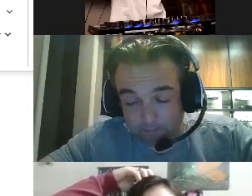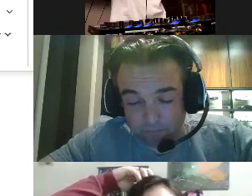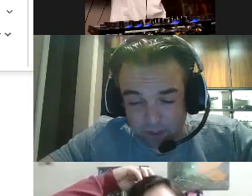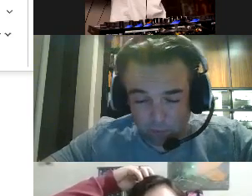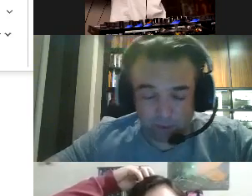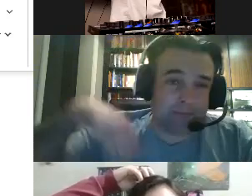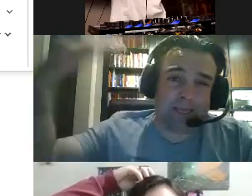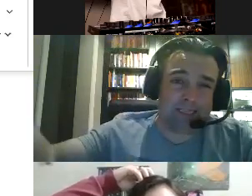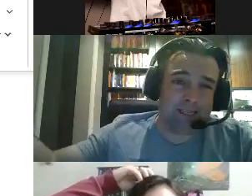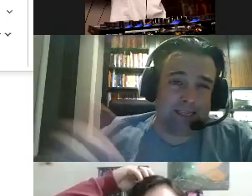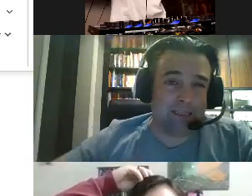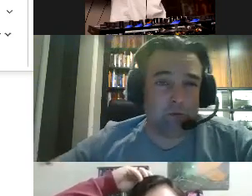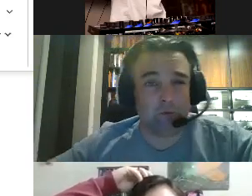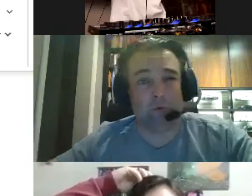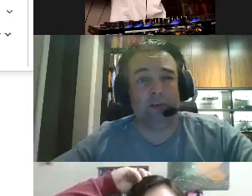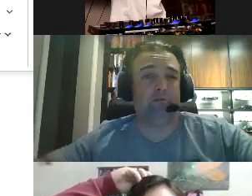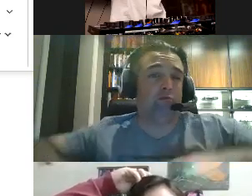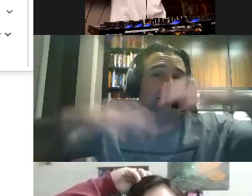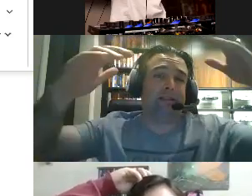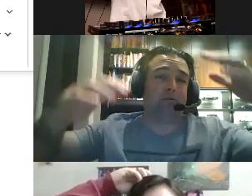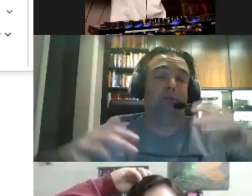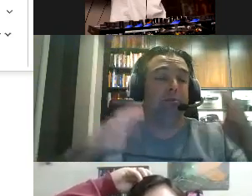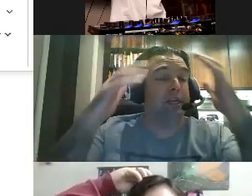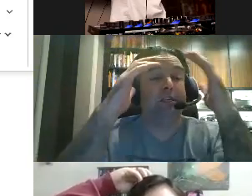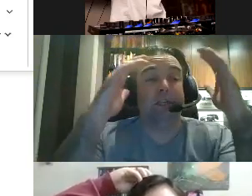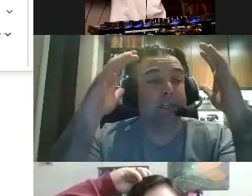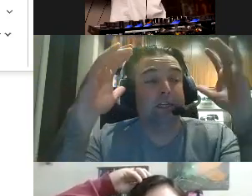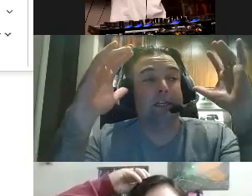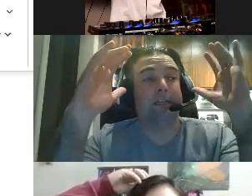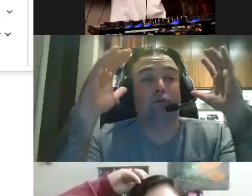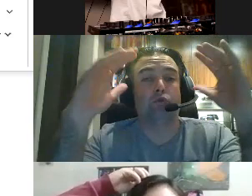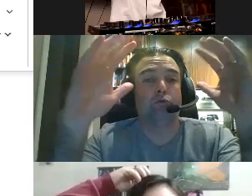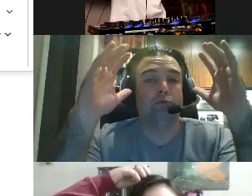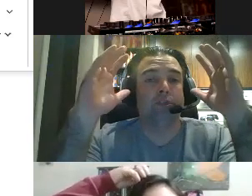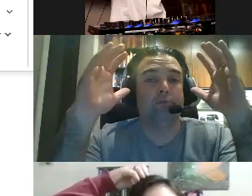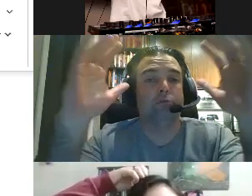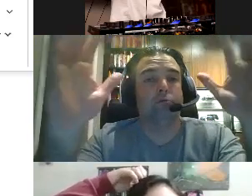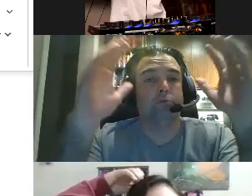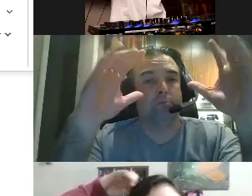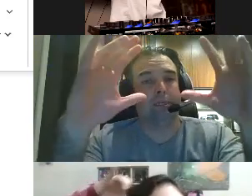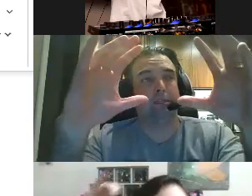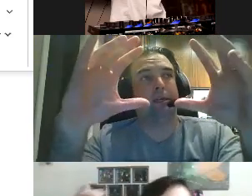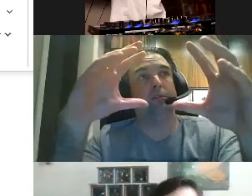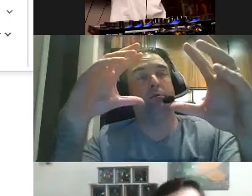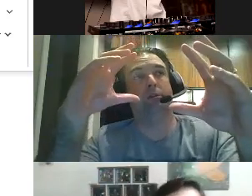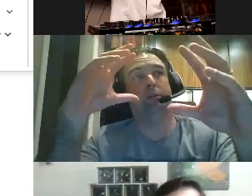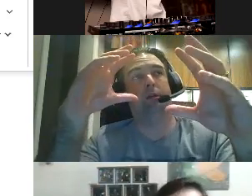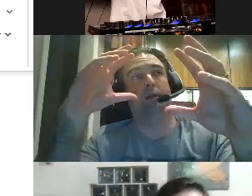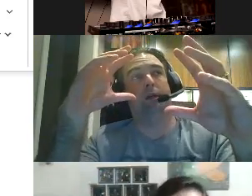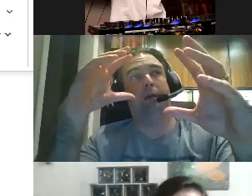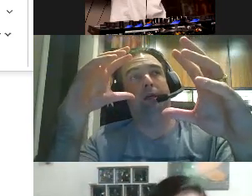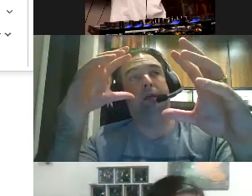que o clima está esquentando, o nível do mar está subindo. Gente, tudo são estudos